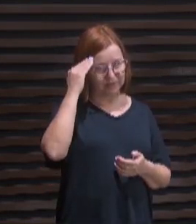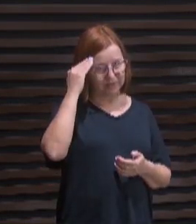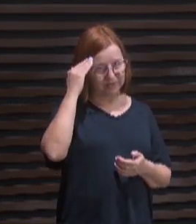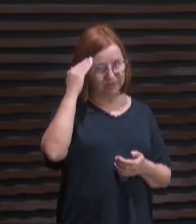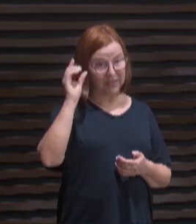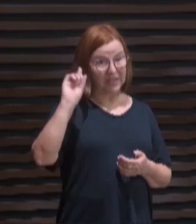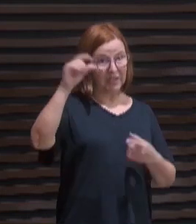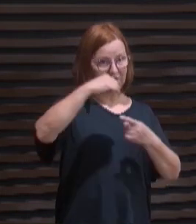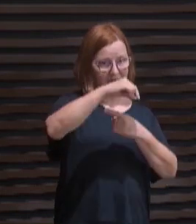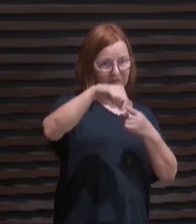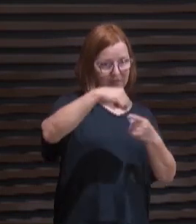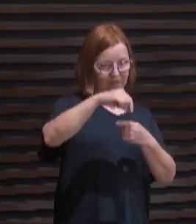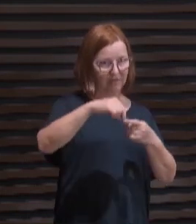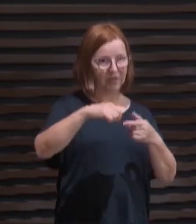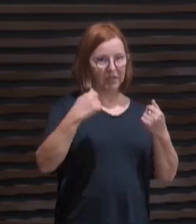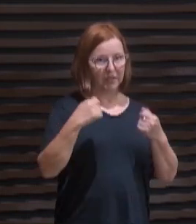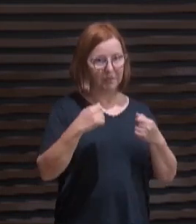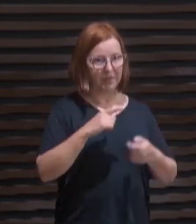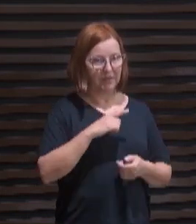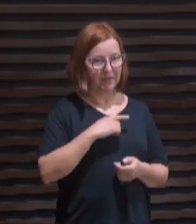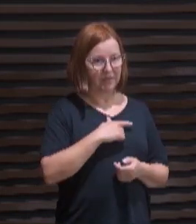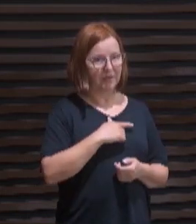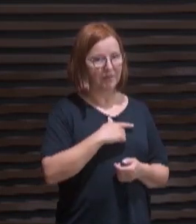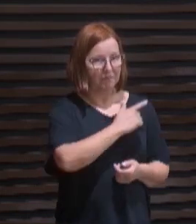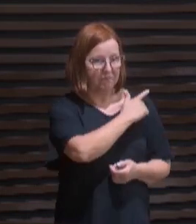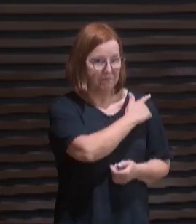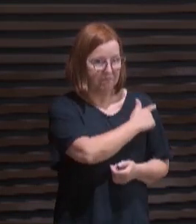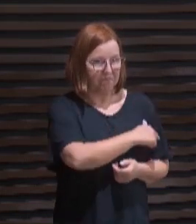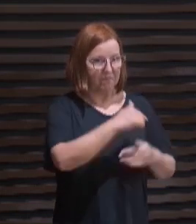Deus. Ele precisa ter esse critério. Então,